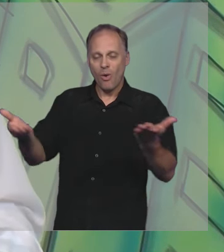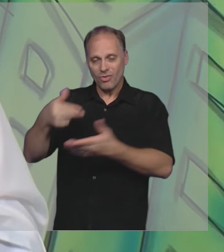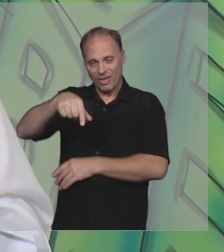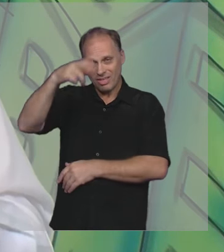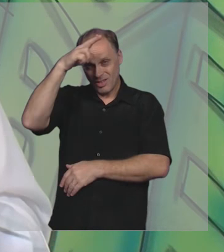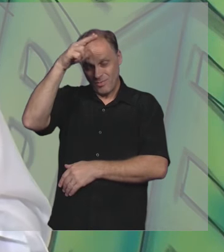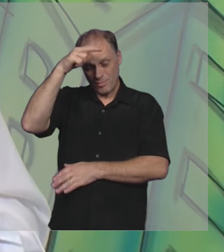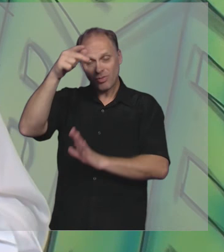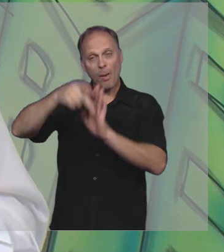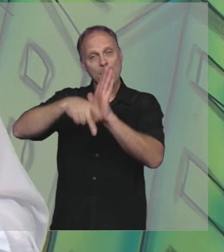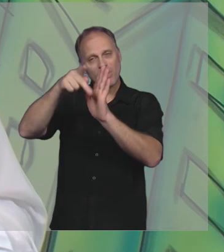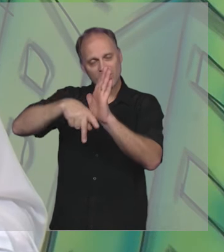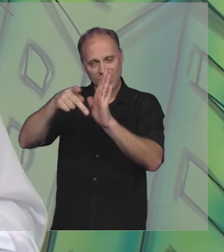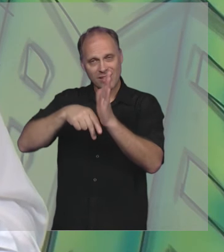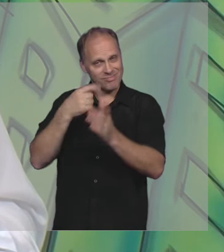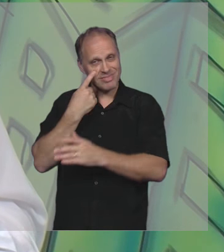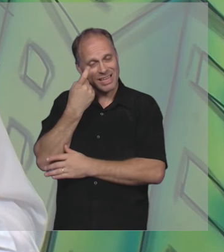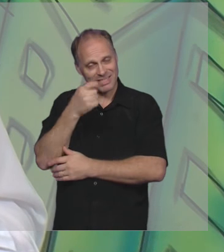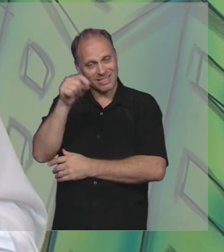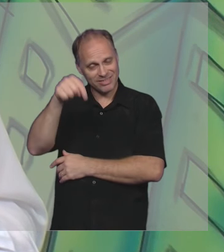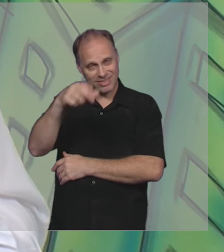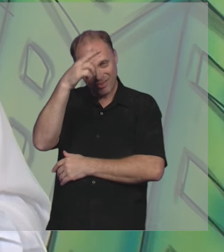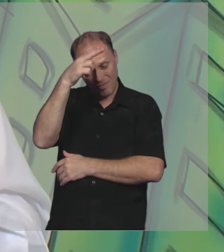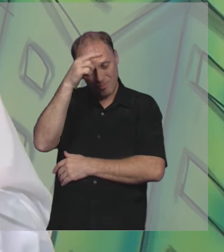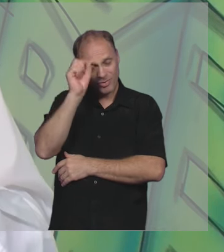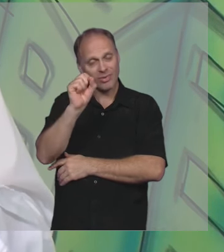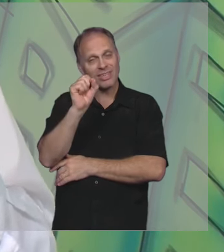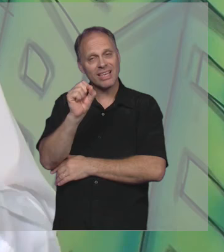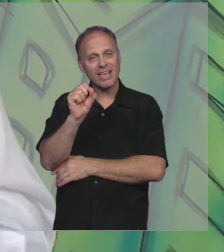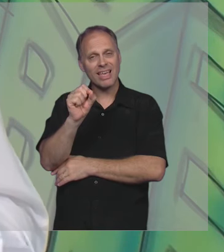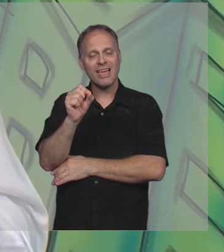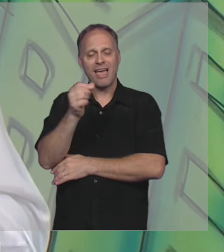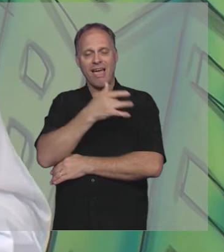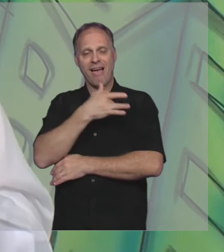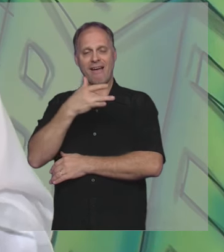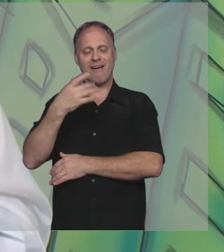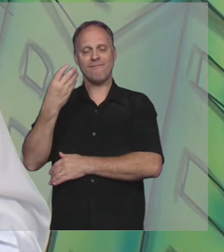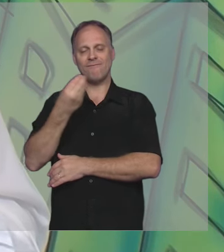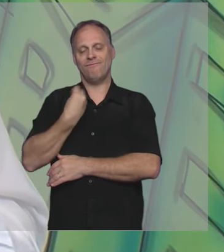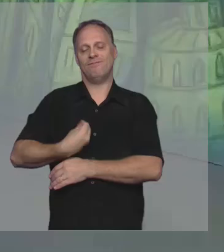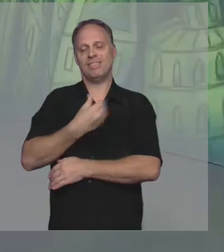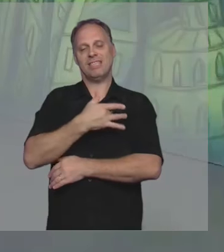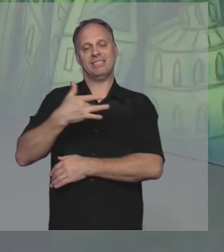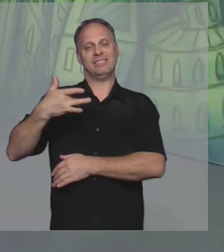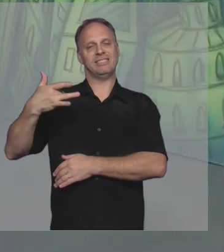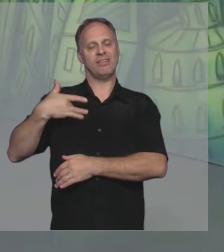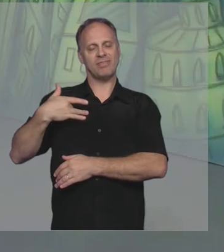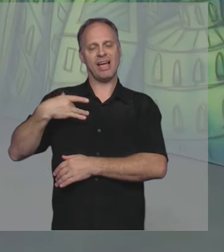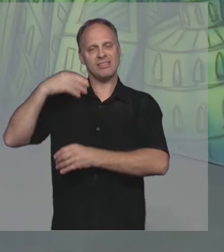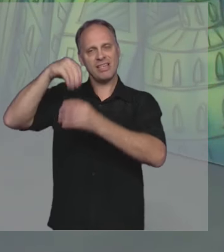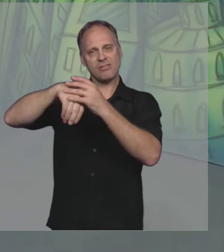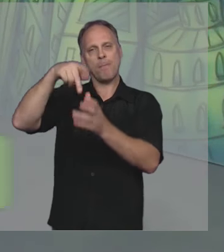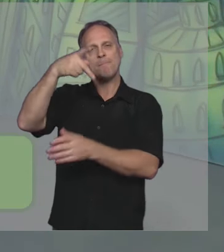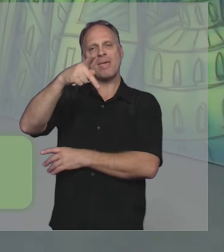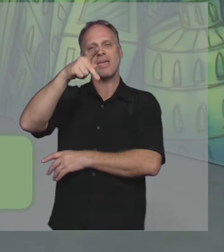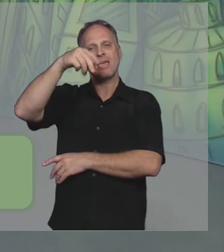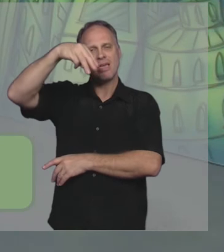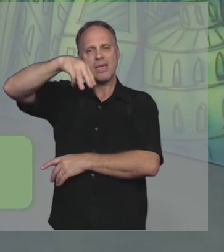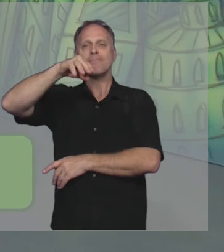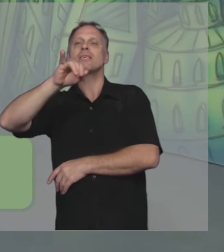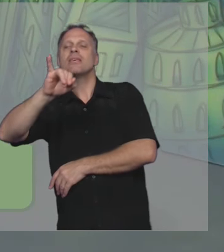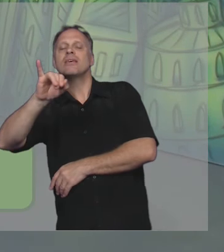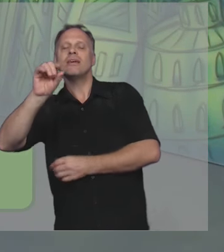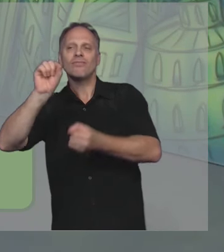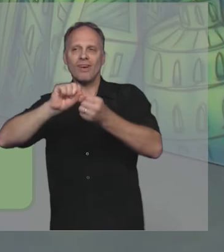Novo Hamburgo, a gente tem um projeto muito interessante, que é o Vida Saudável dentro do PMI, que é onde a gente faz um trabalho com os